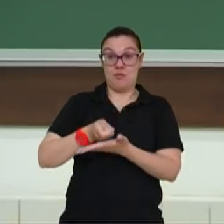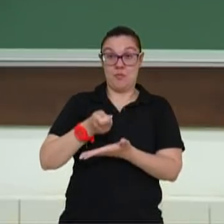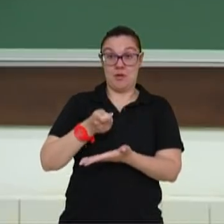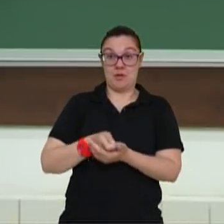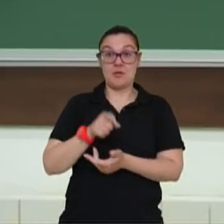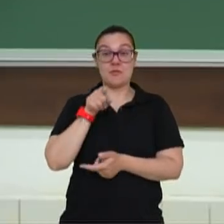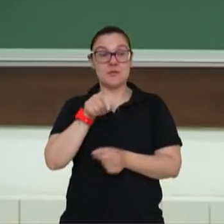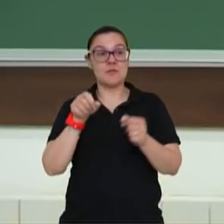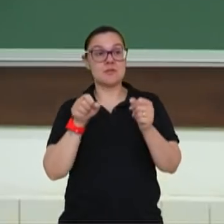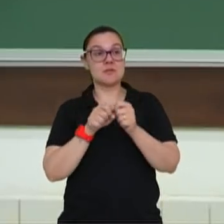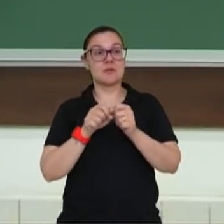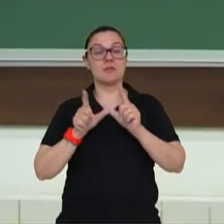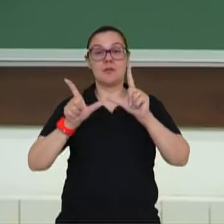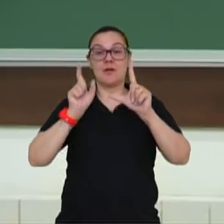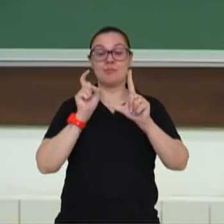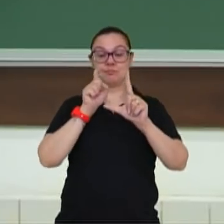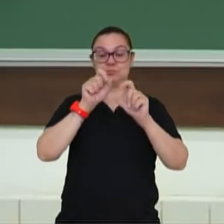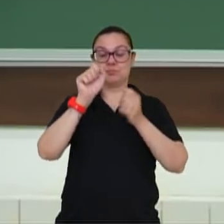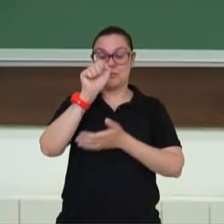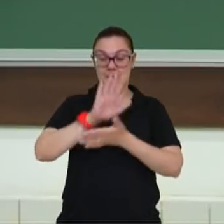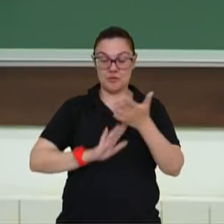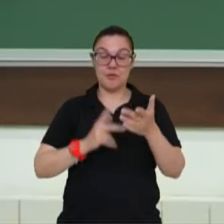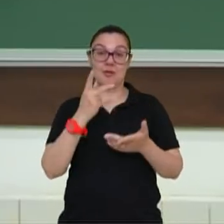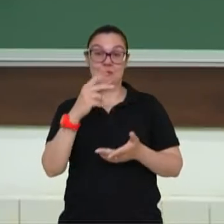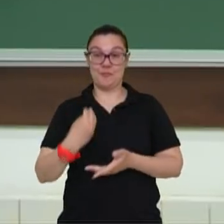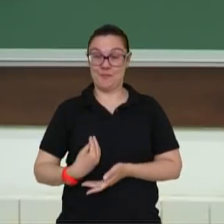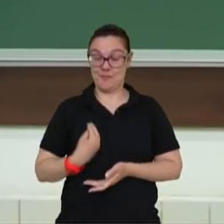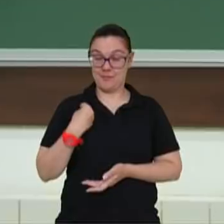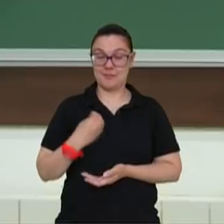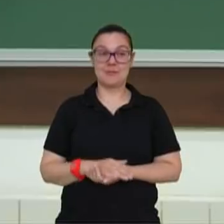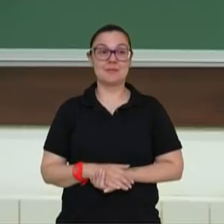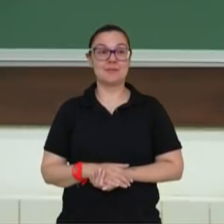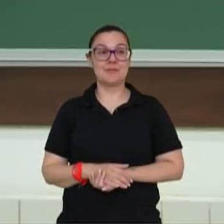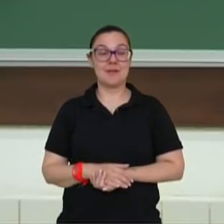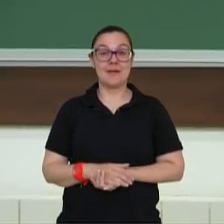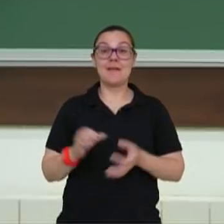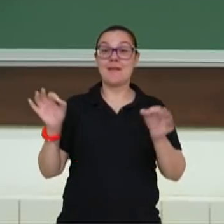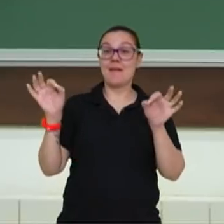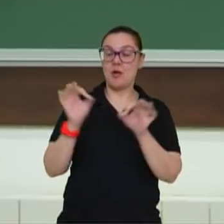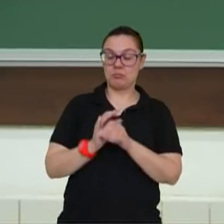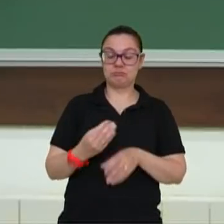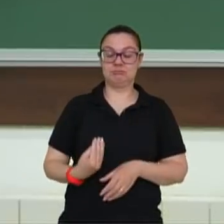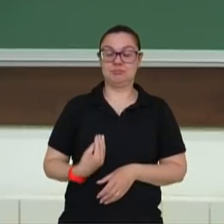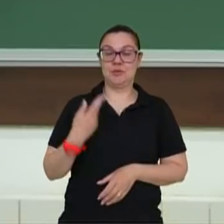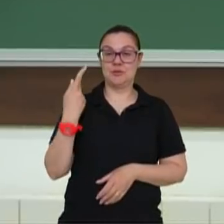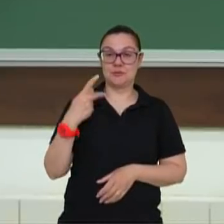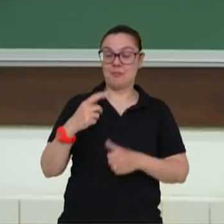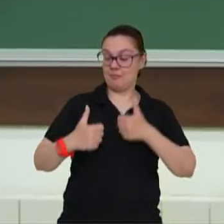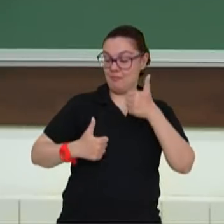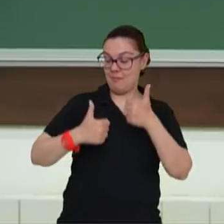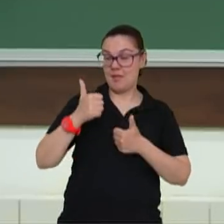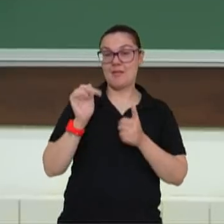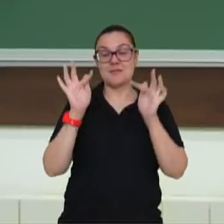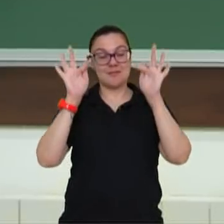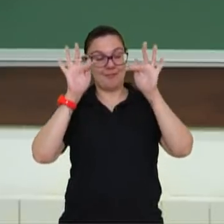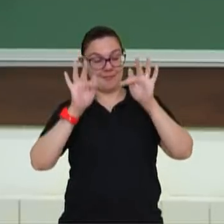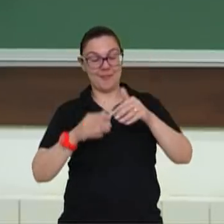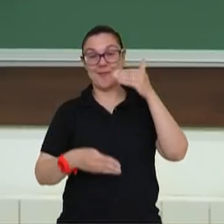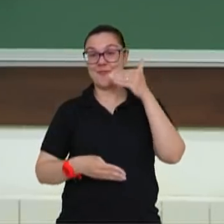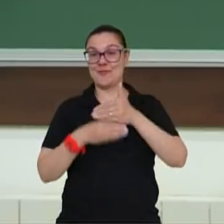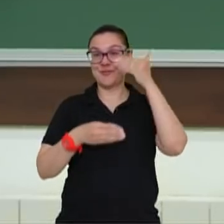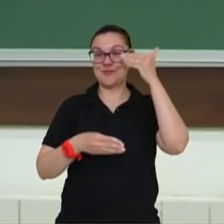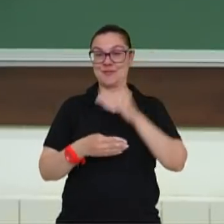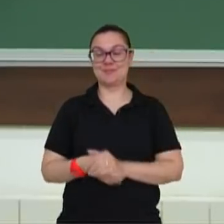uma atividade, você marca a sua presença e valida a sua presença. Beleza, fechou, não